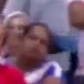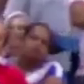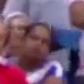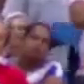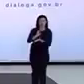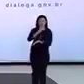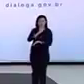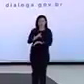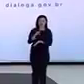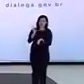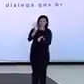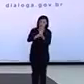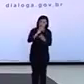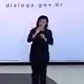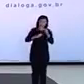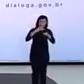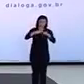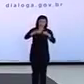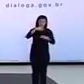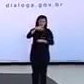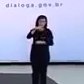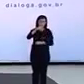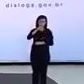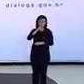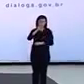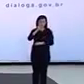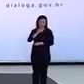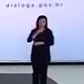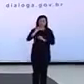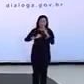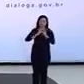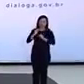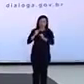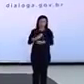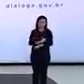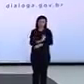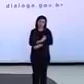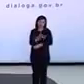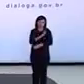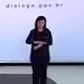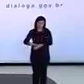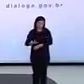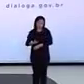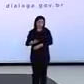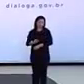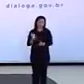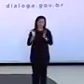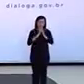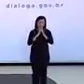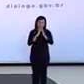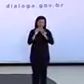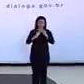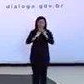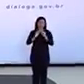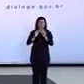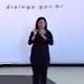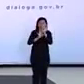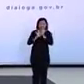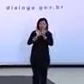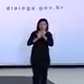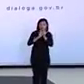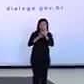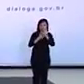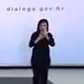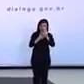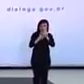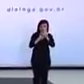Teresina, sou do município de Porto, mas vim para cá criança, aqui para Teresina. E como é que você elaborou essa sua proposta?